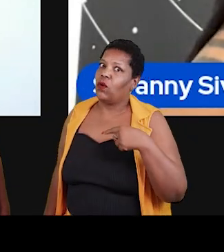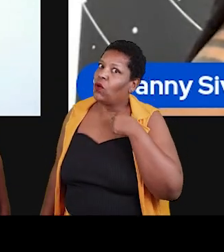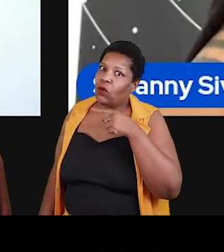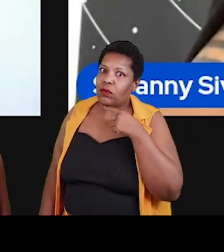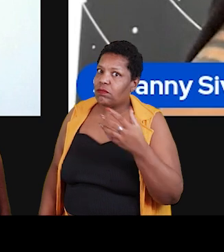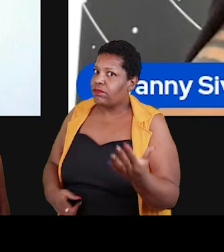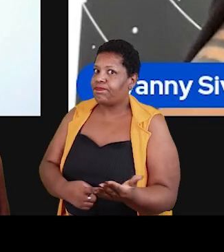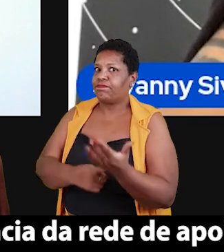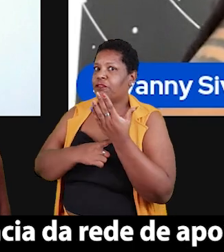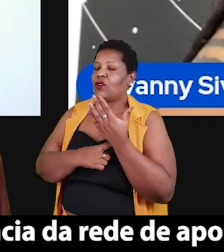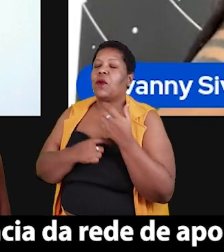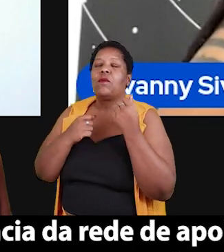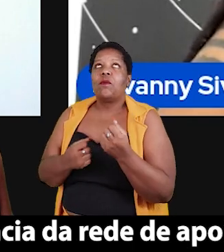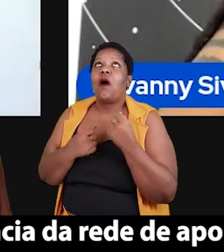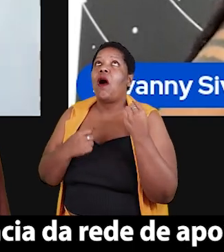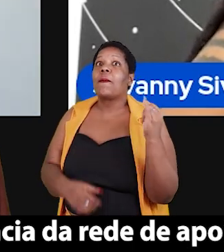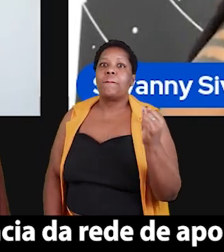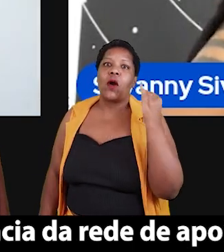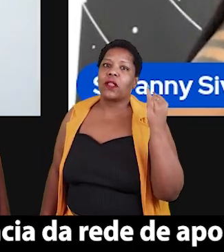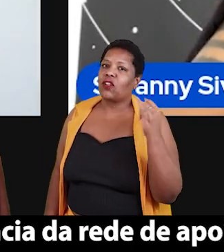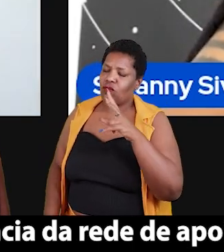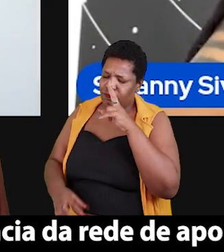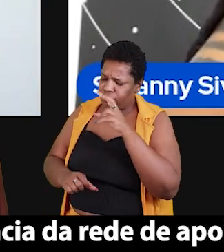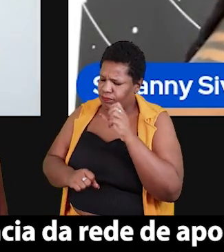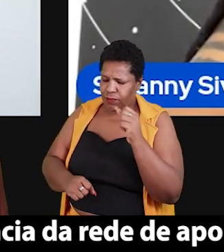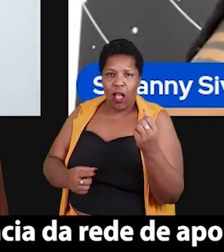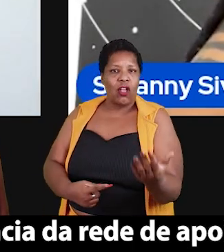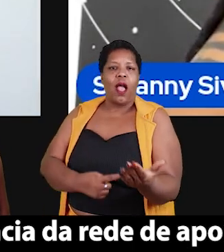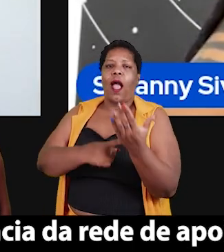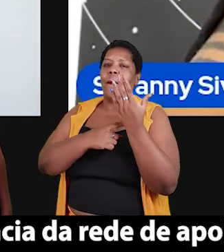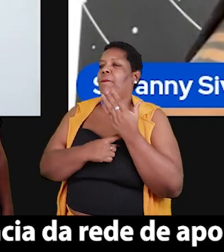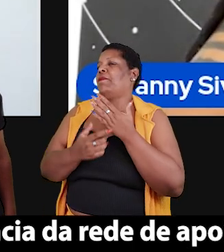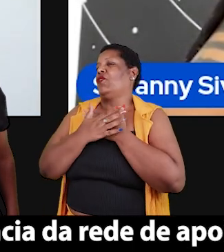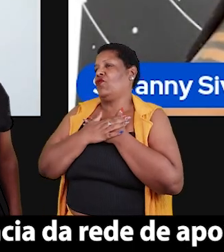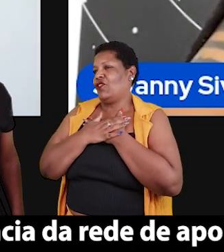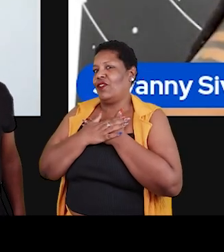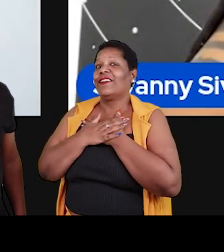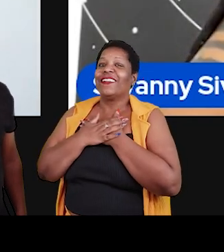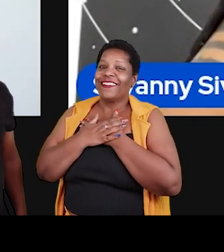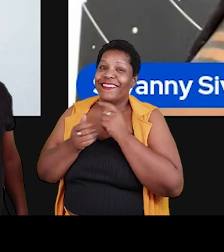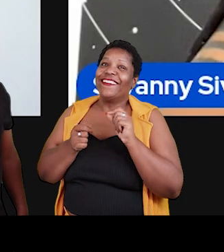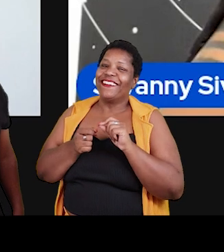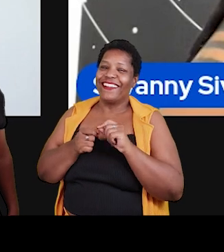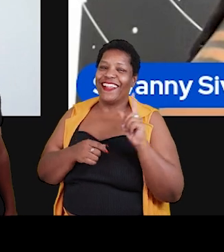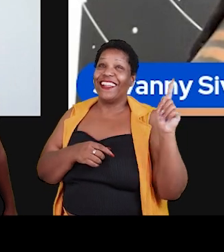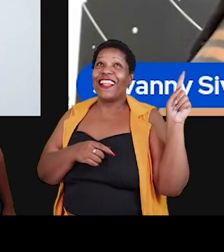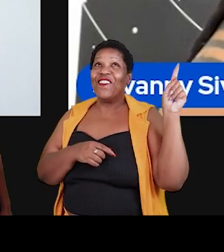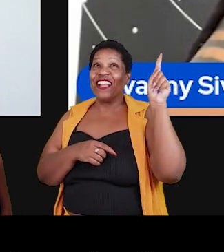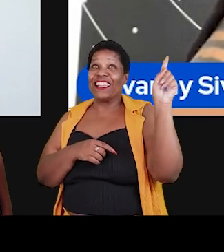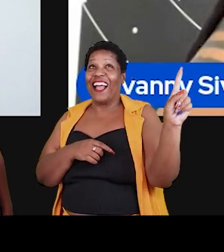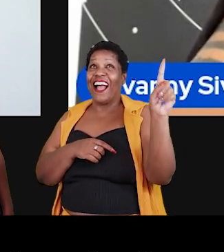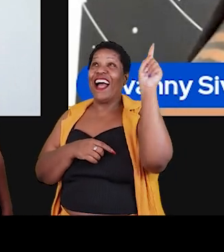conseguiria dar conta. A importância da rede de apoio para fazer com que ele tá passando aqui na